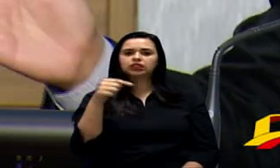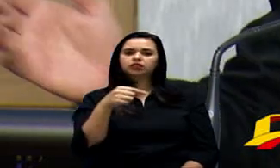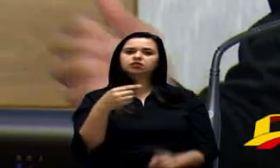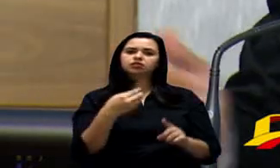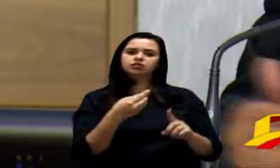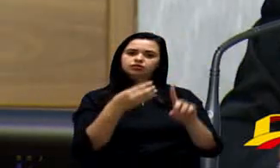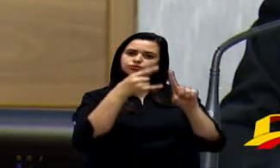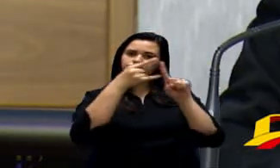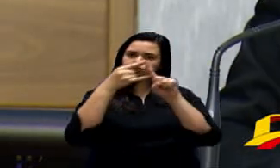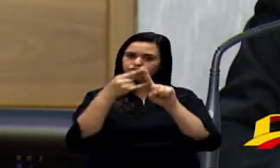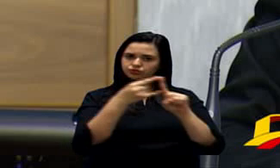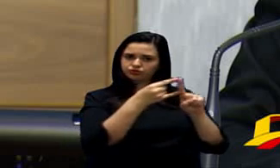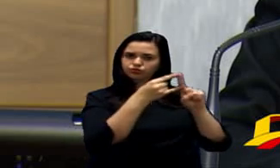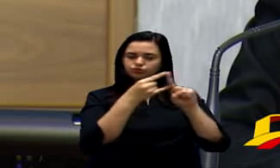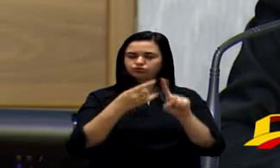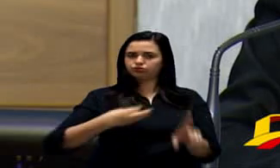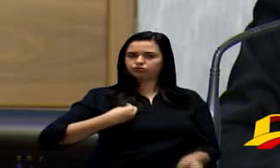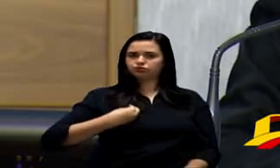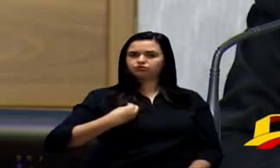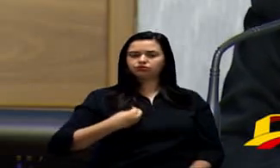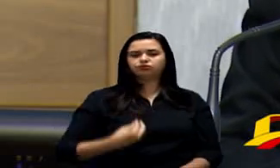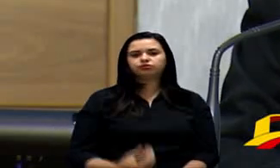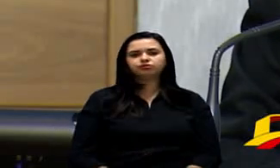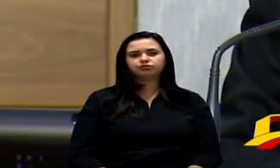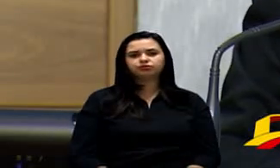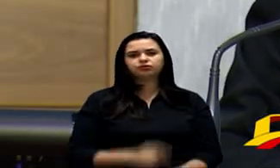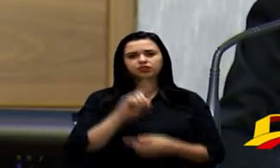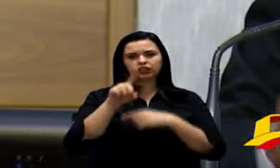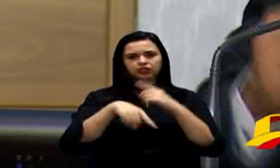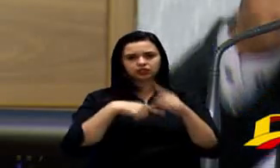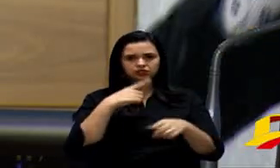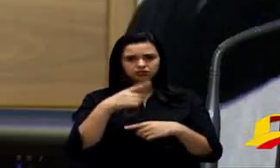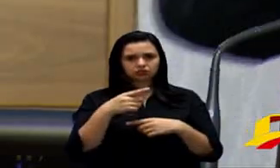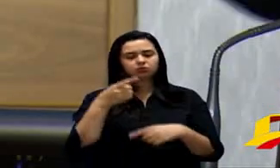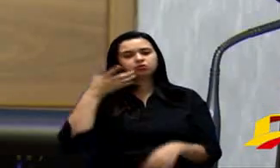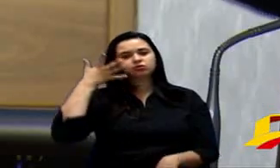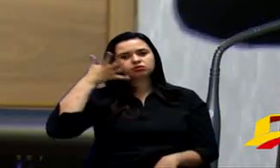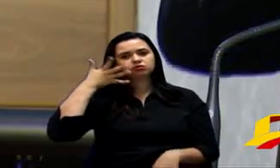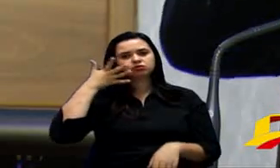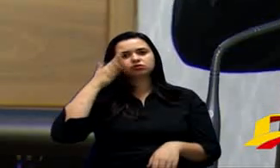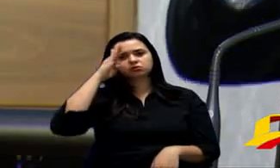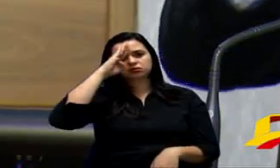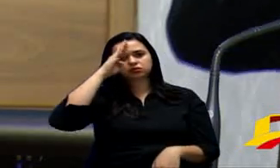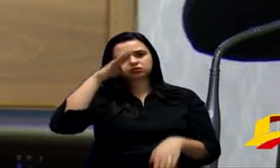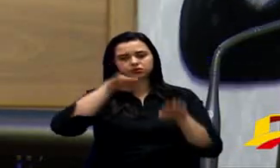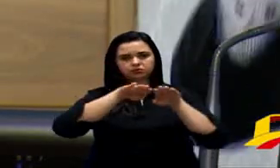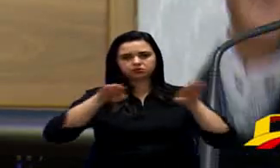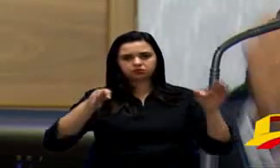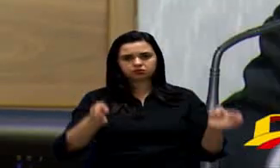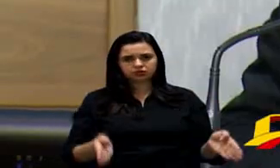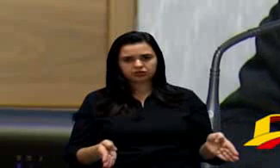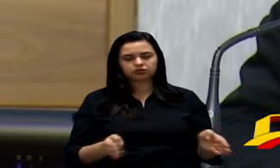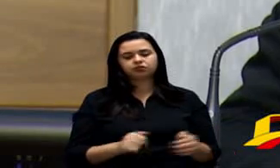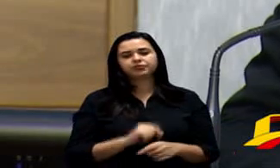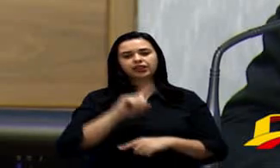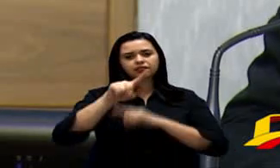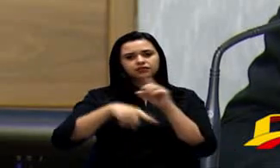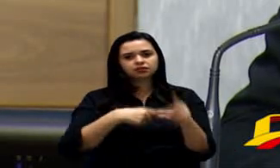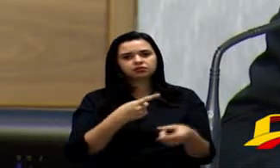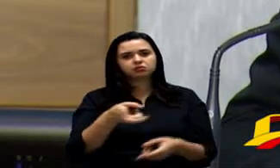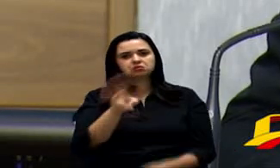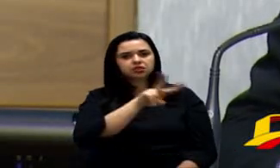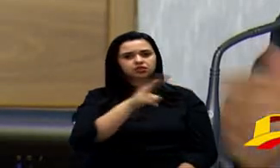a fala de toda a mesa principal. Nós iremos abrir e tentar falar, fazer um rodízio para que todos aqui tenham as